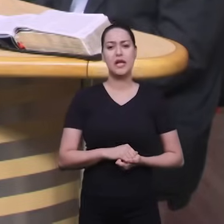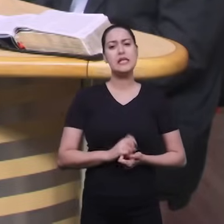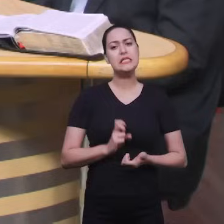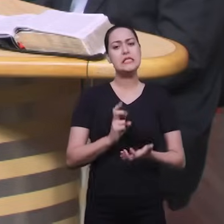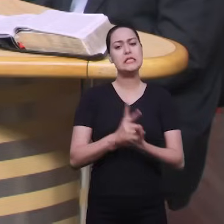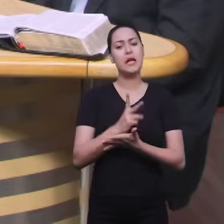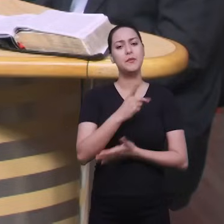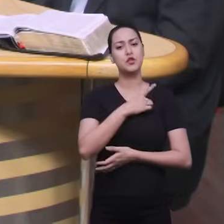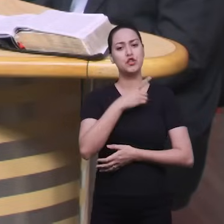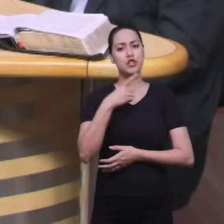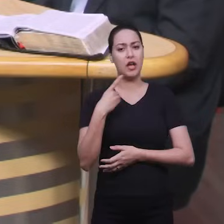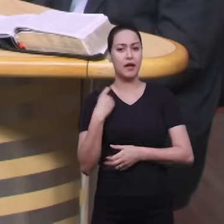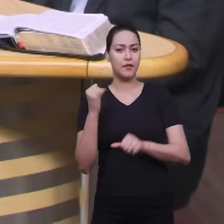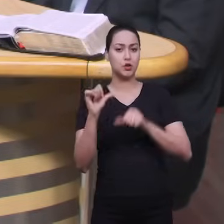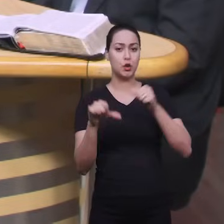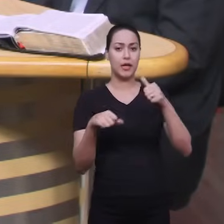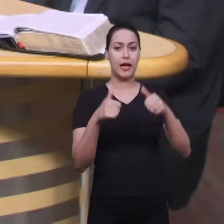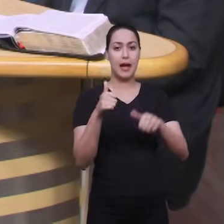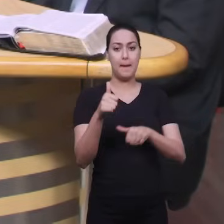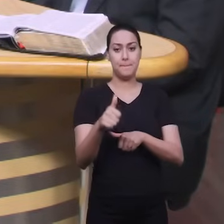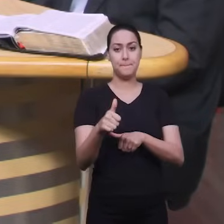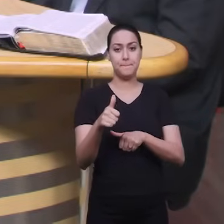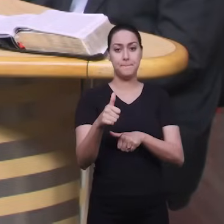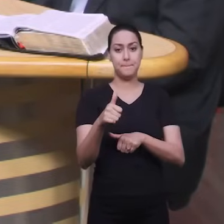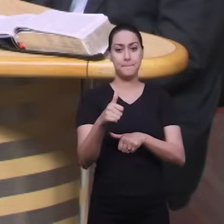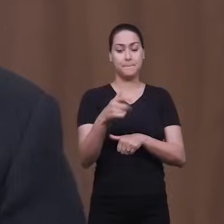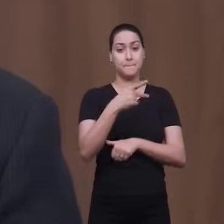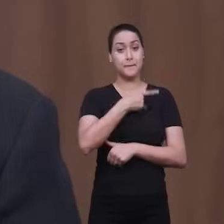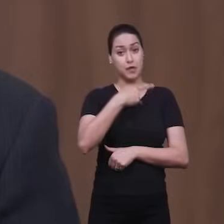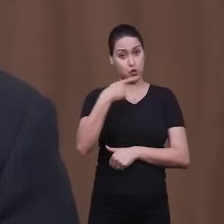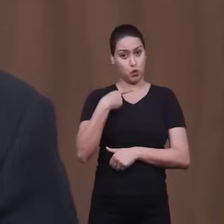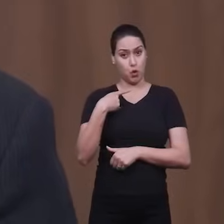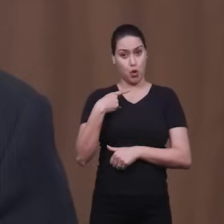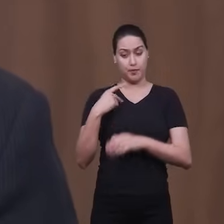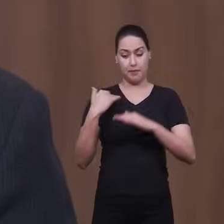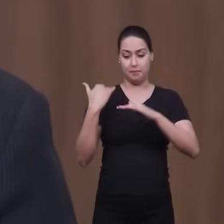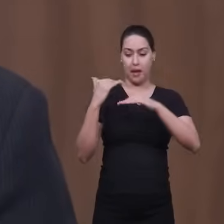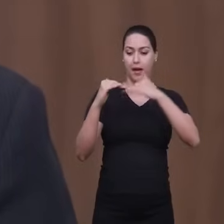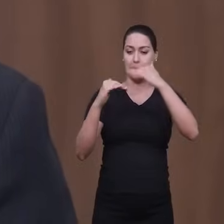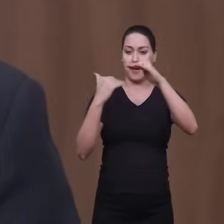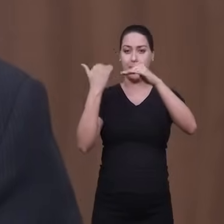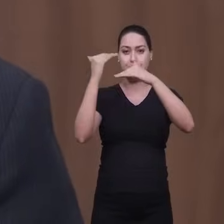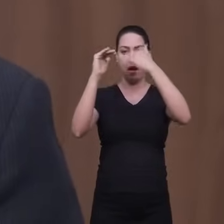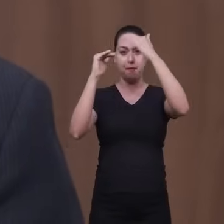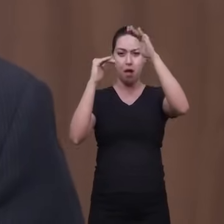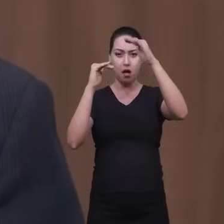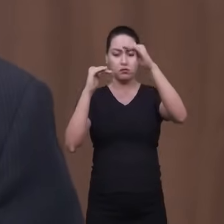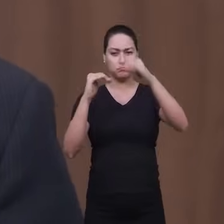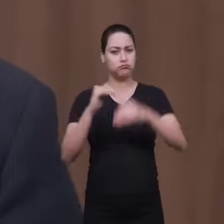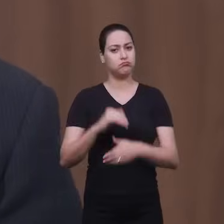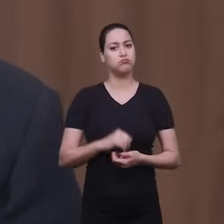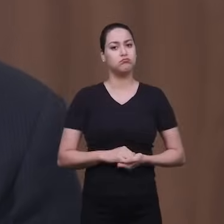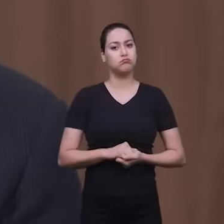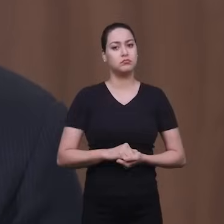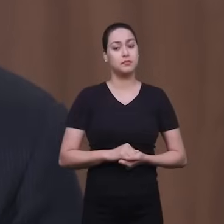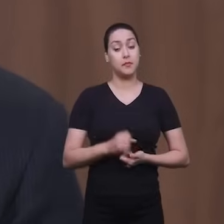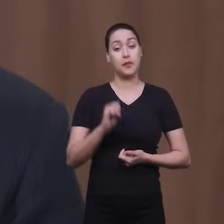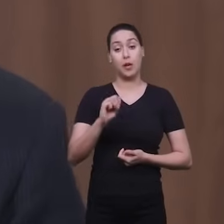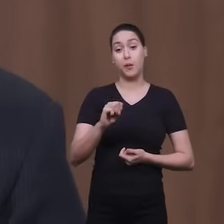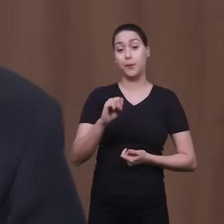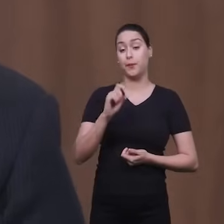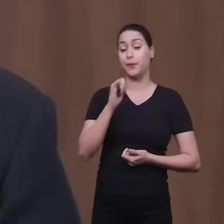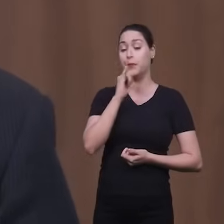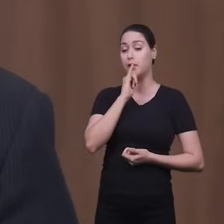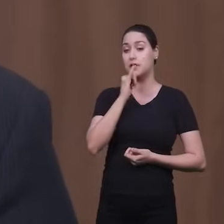já que vai ser Pastor Então se automaticamente se eu fui levantar de ácaro eu estou em carreira de ascensão para pastor da melhor forma que você tem